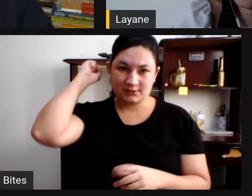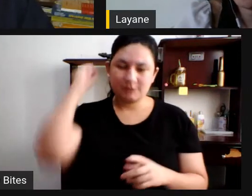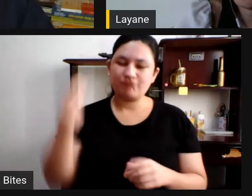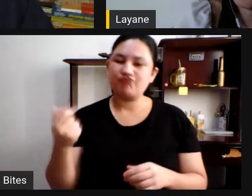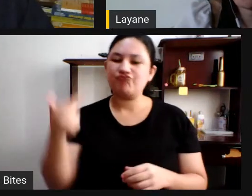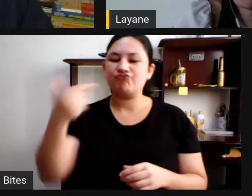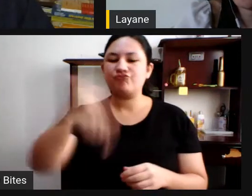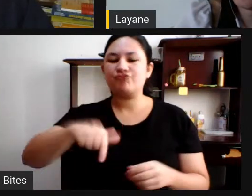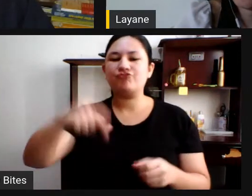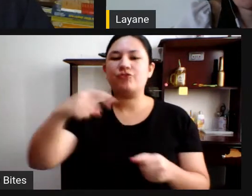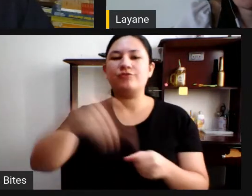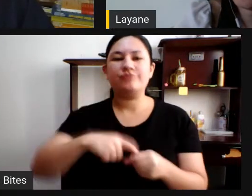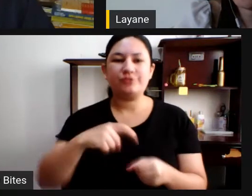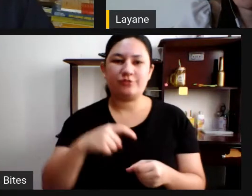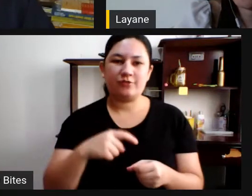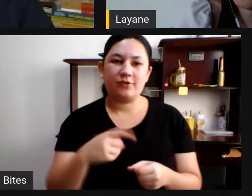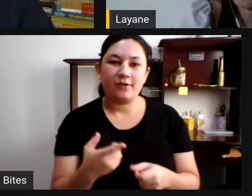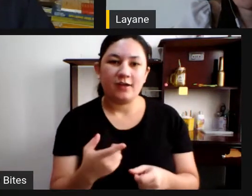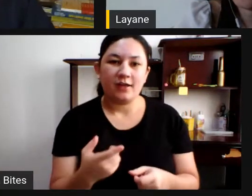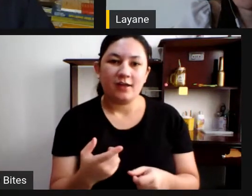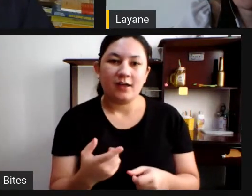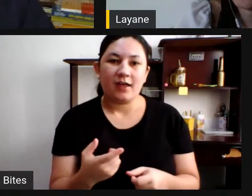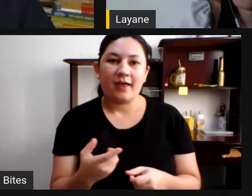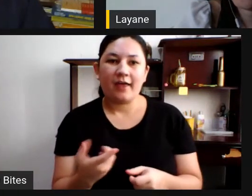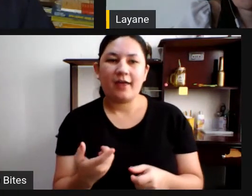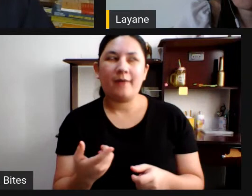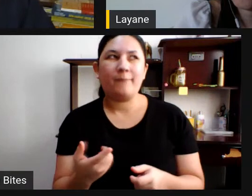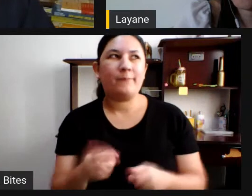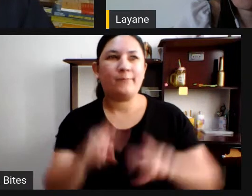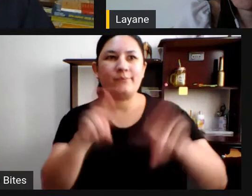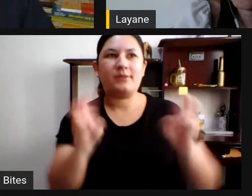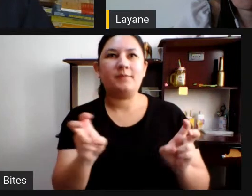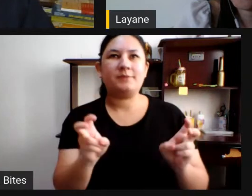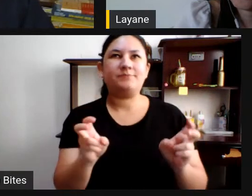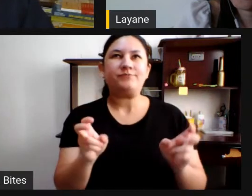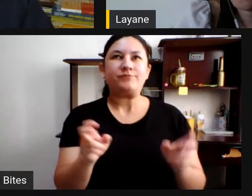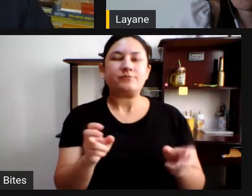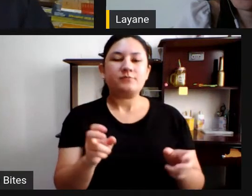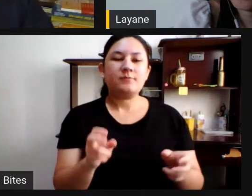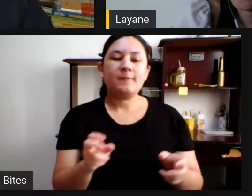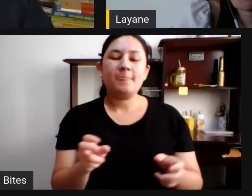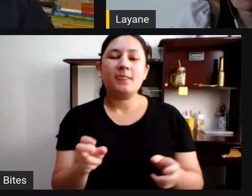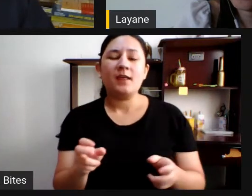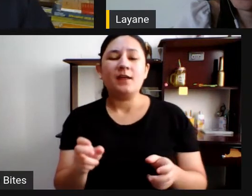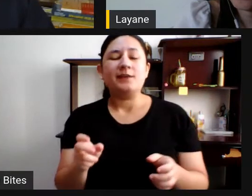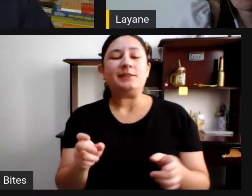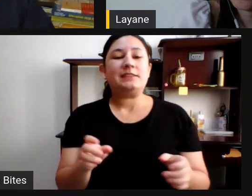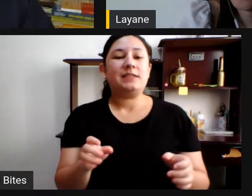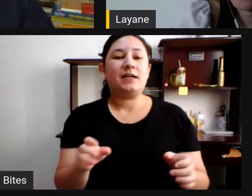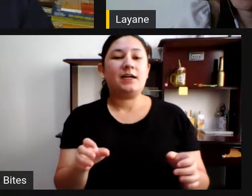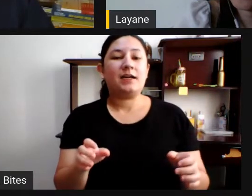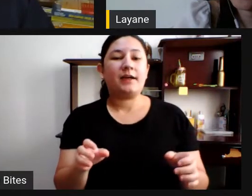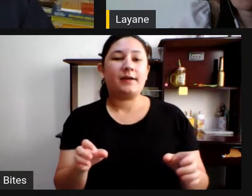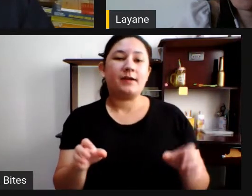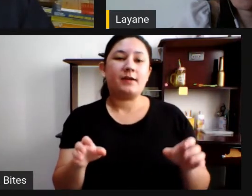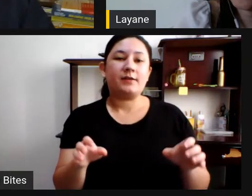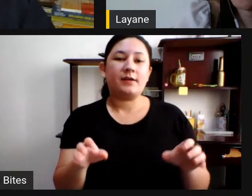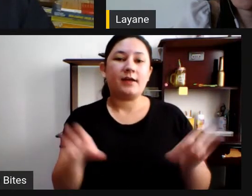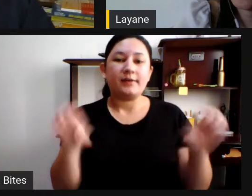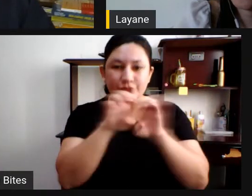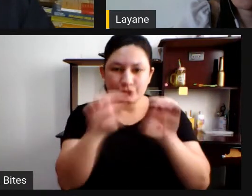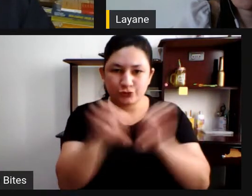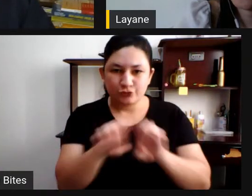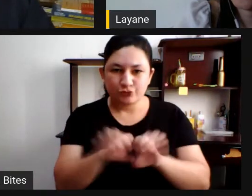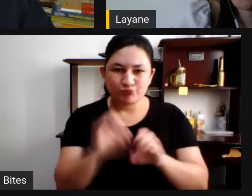dessa narrativa que ele faz que o institucional é bastante importante na nossa formação